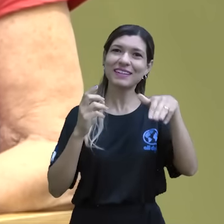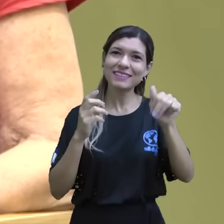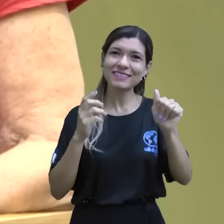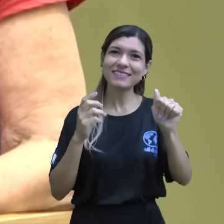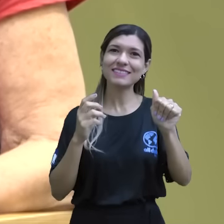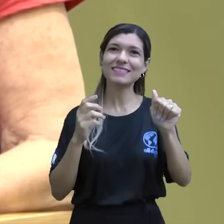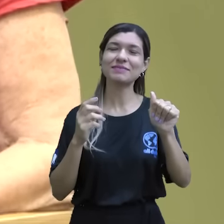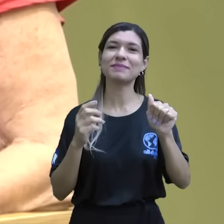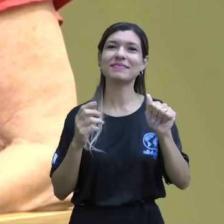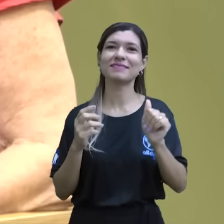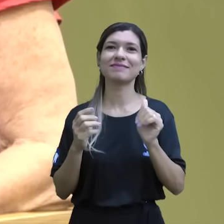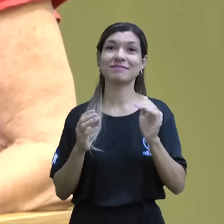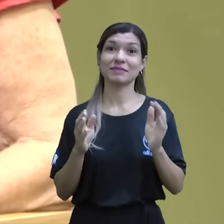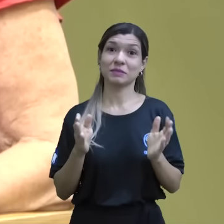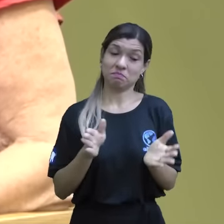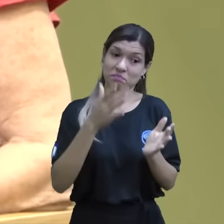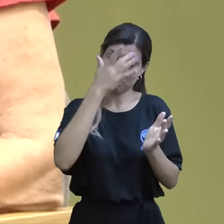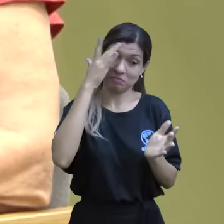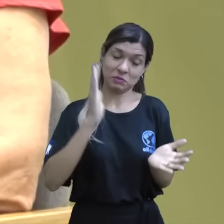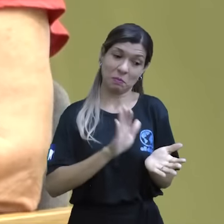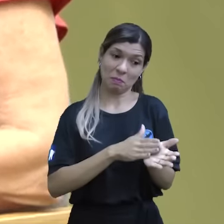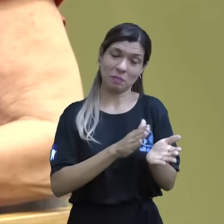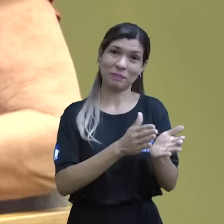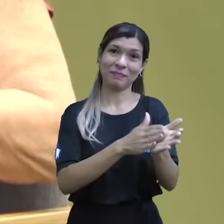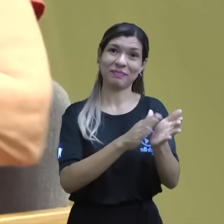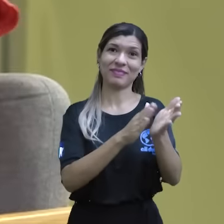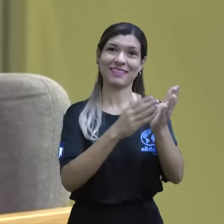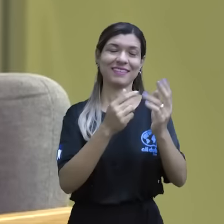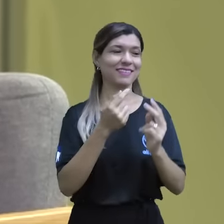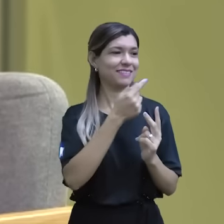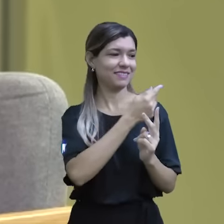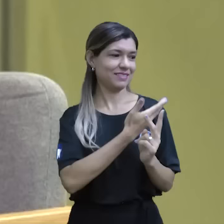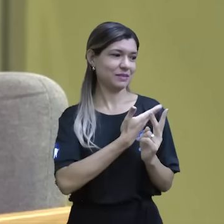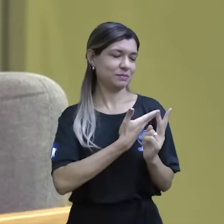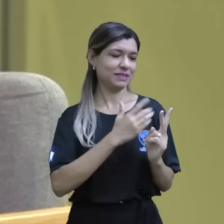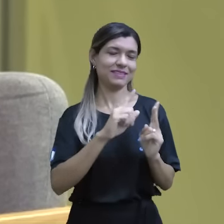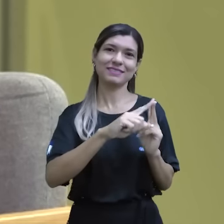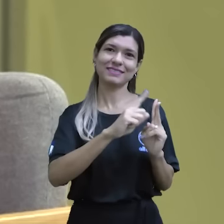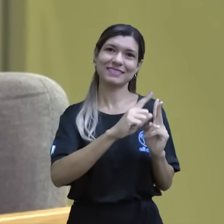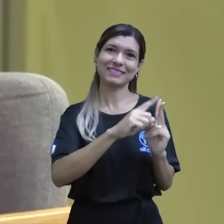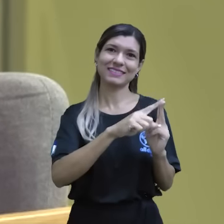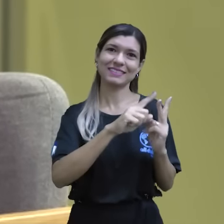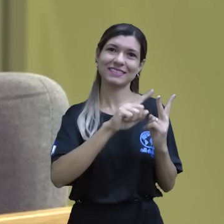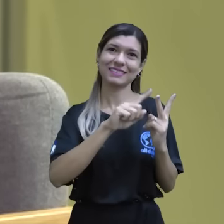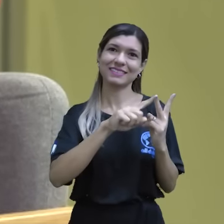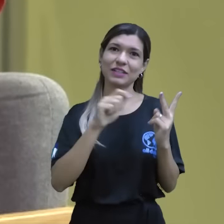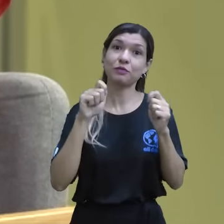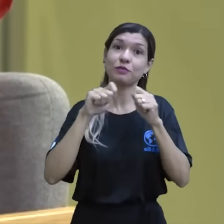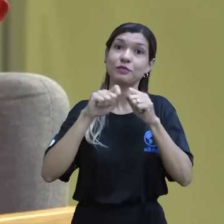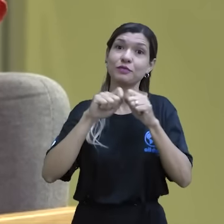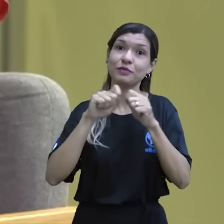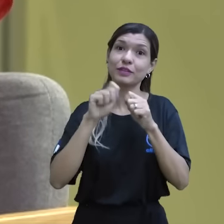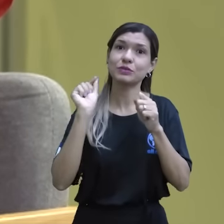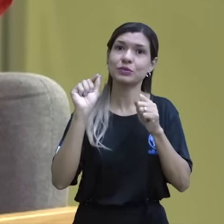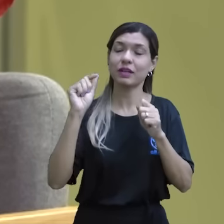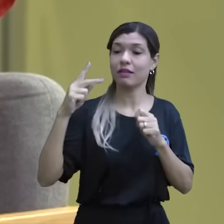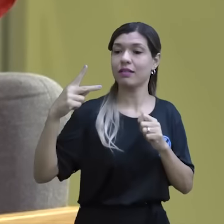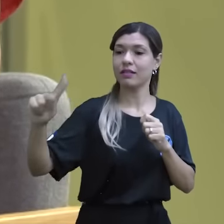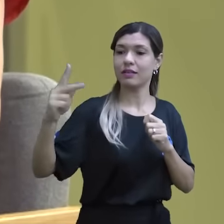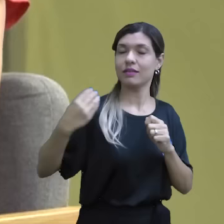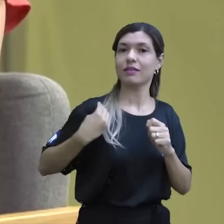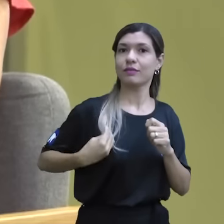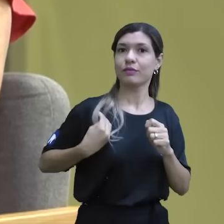e eu faço outras publicações. Antes disso, teve, já vou adiantar, depois eu volto, a